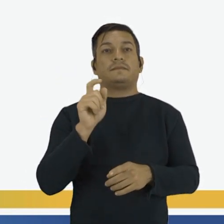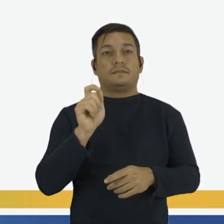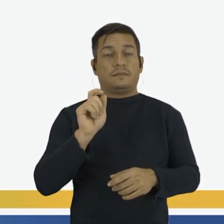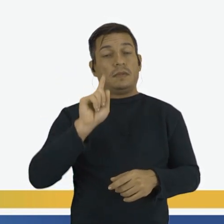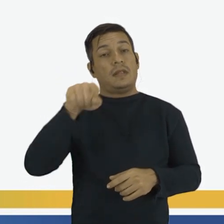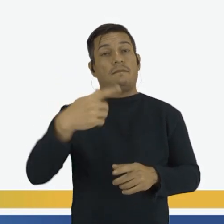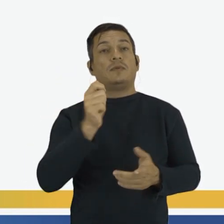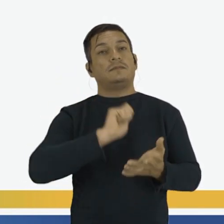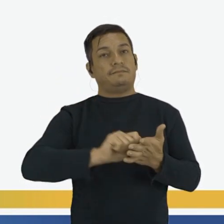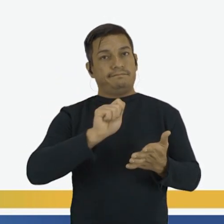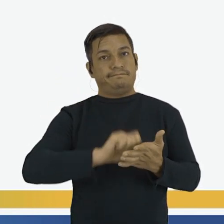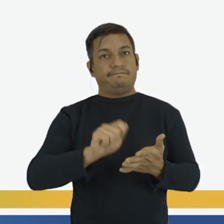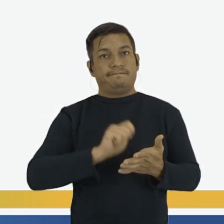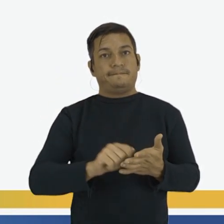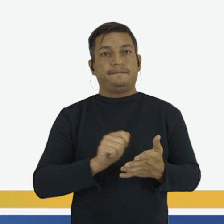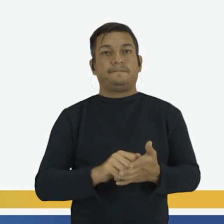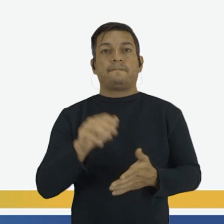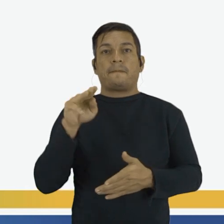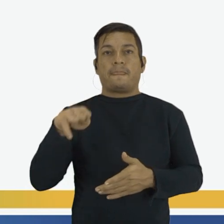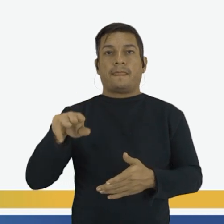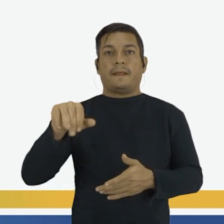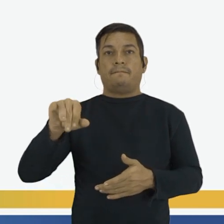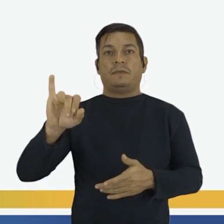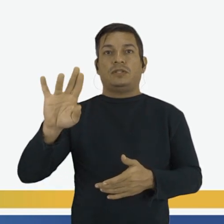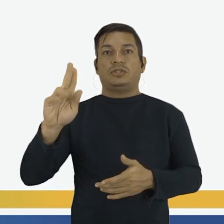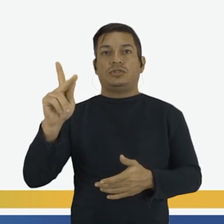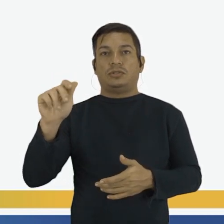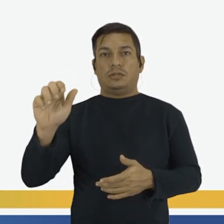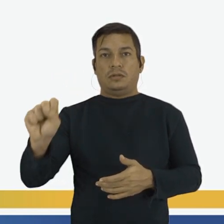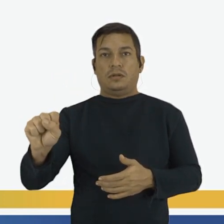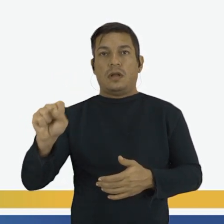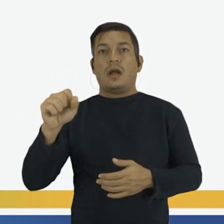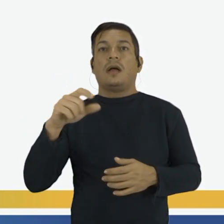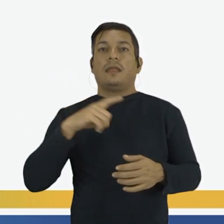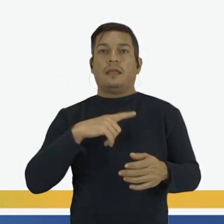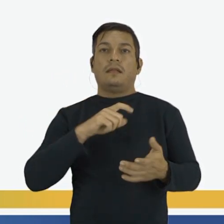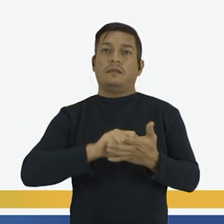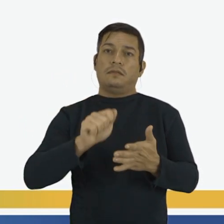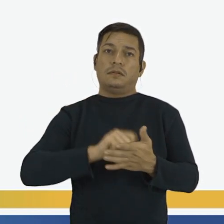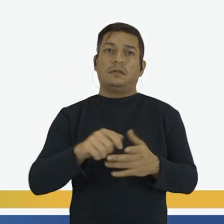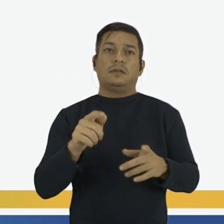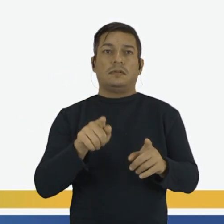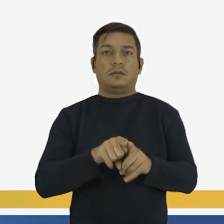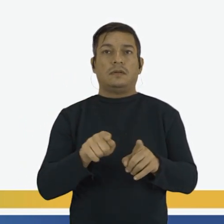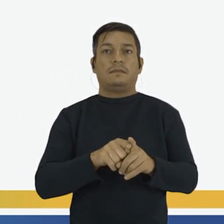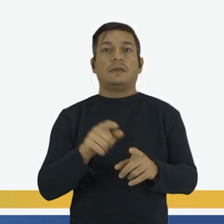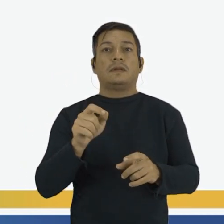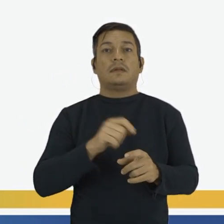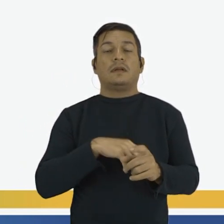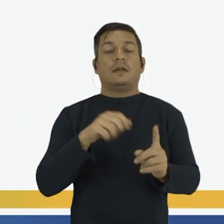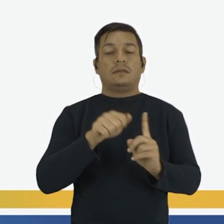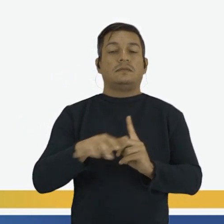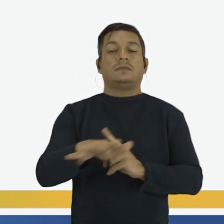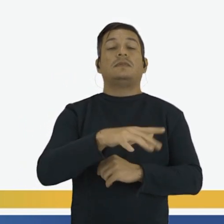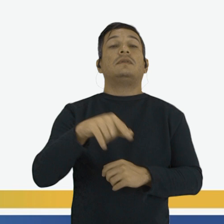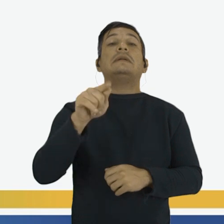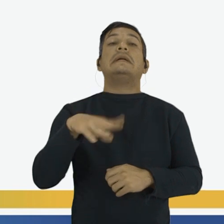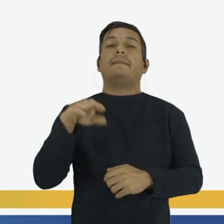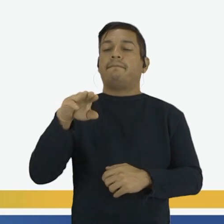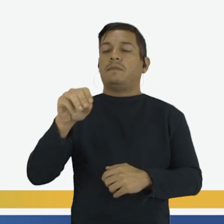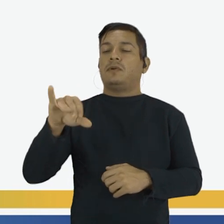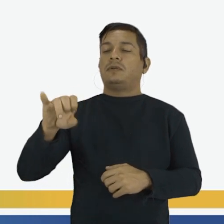oral posteriormente que foi escrita, a Misná. Ambas escritas e transmitidas por